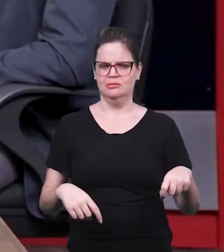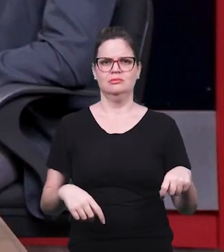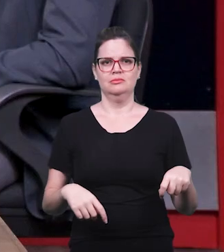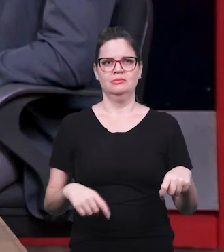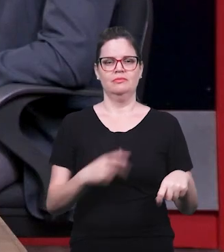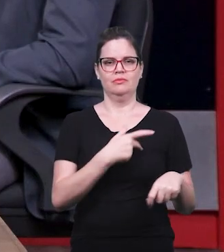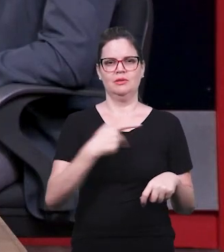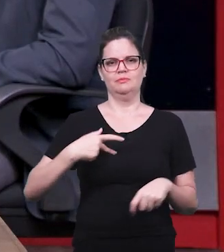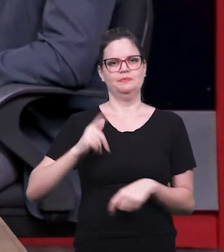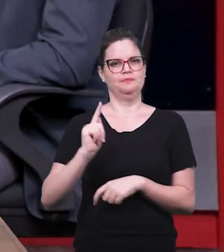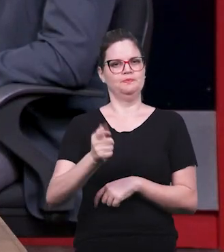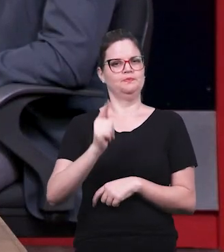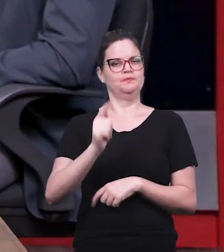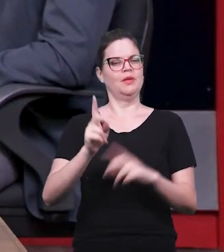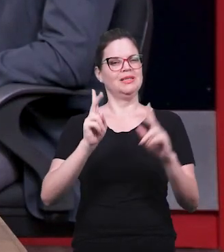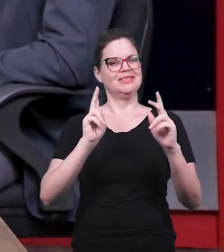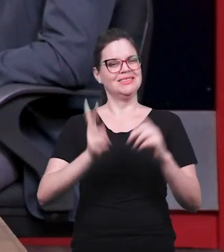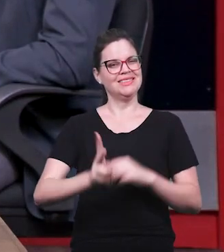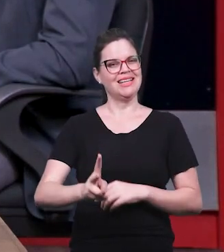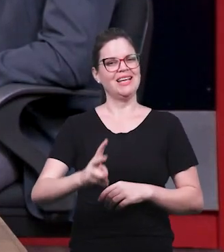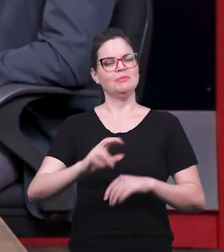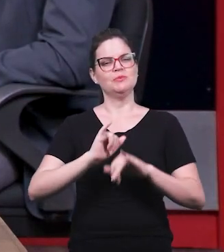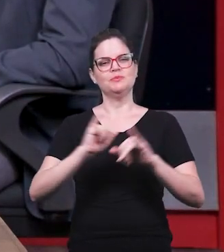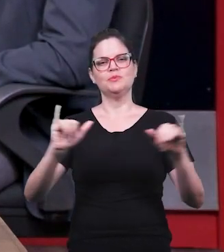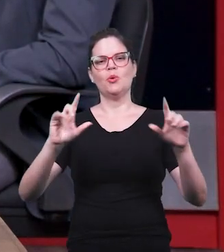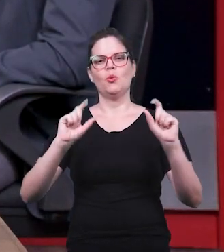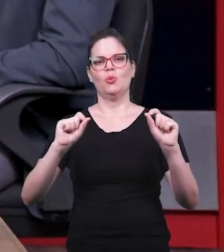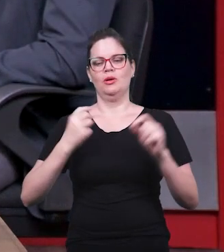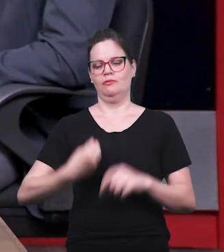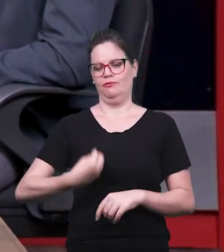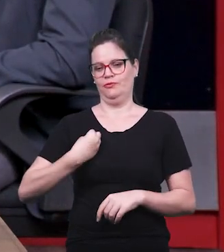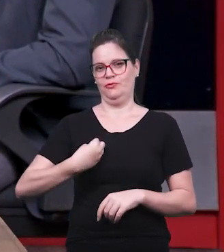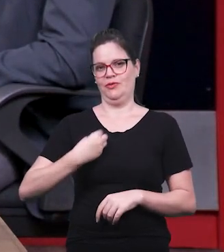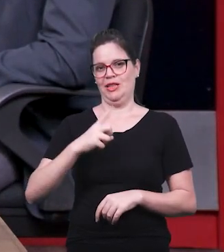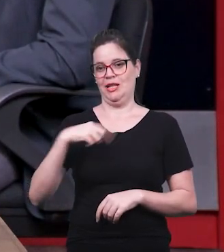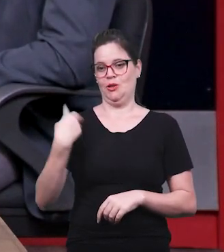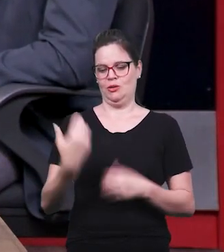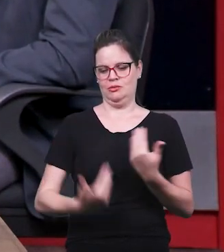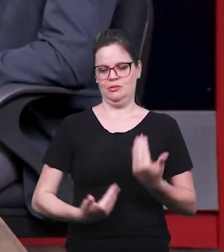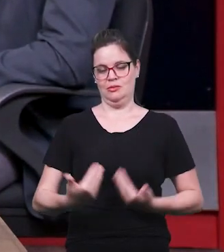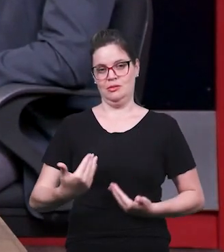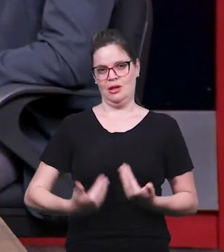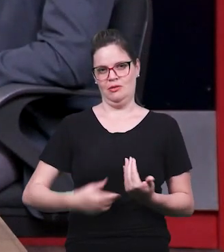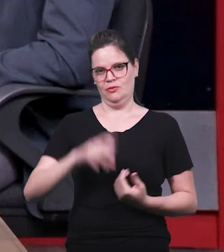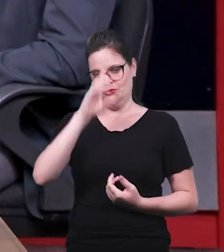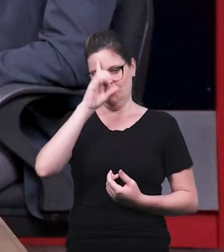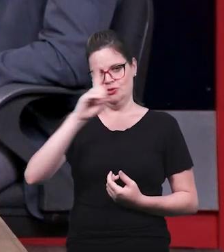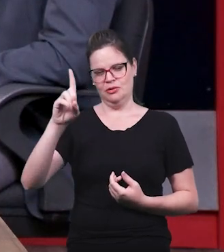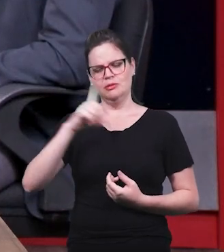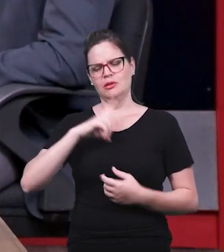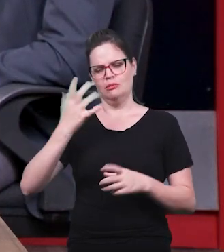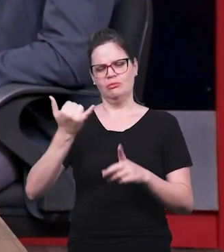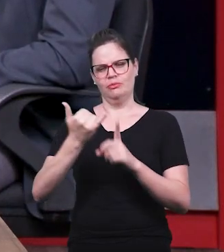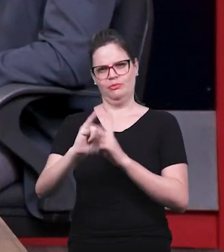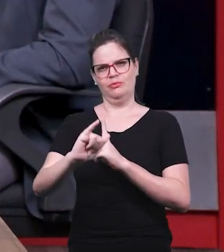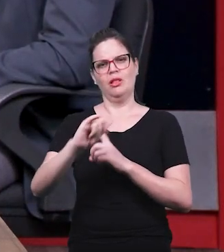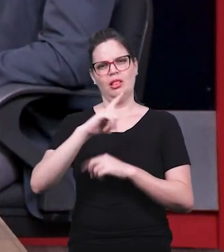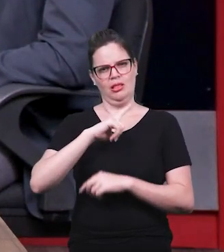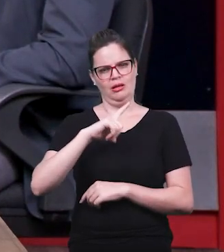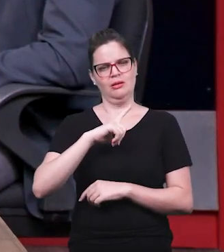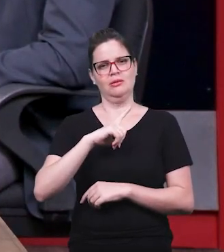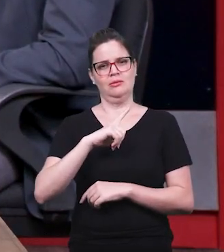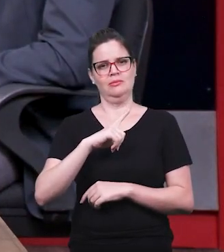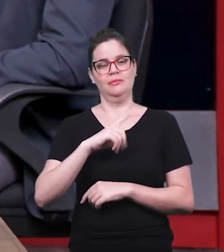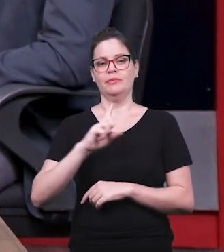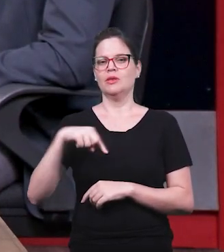O pastor Giudetti sempre nos diz que a vida do servo é profética, né? Então nós entendemos que em